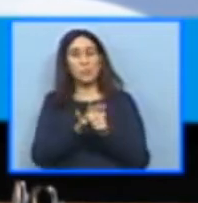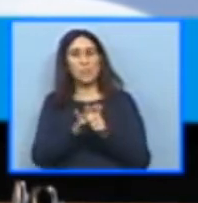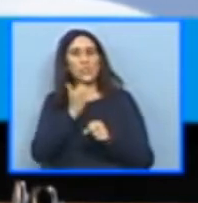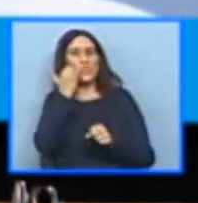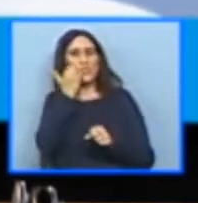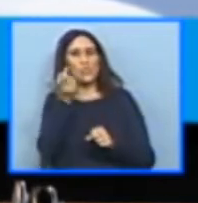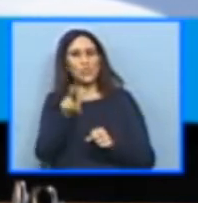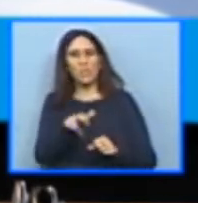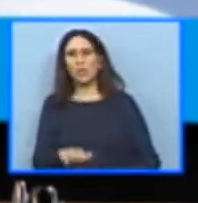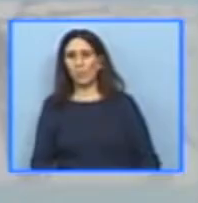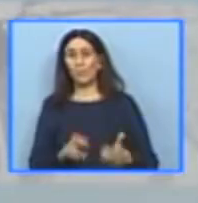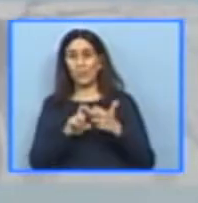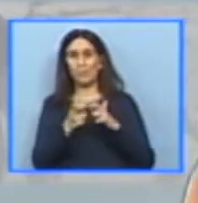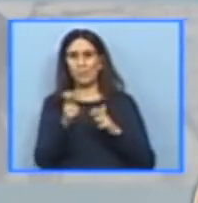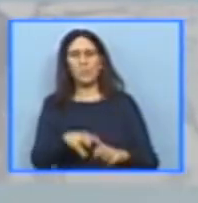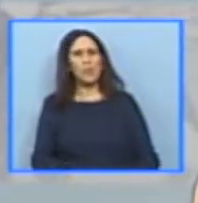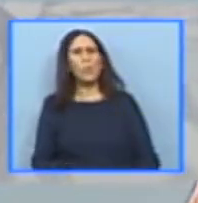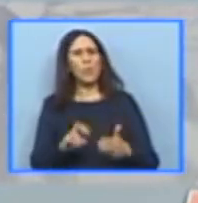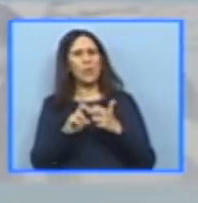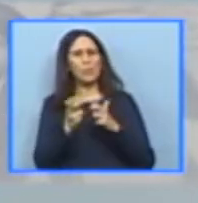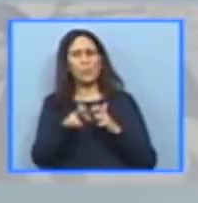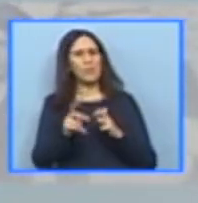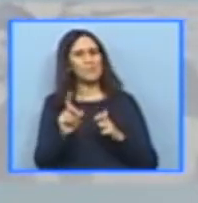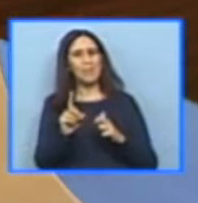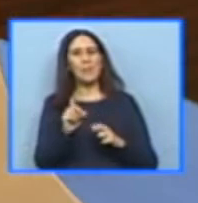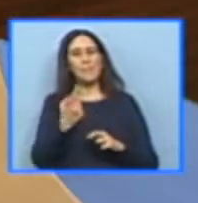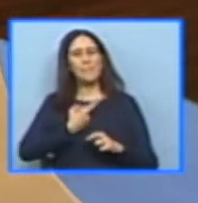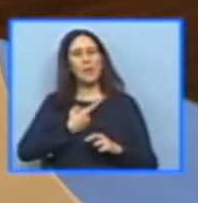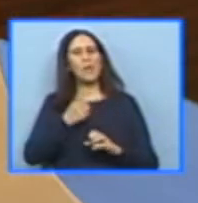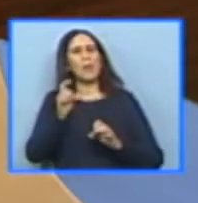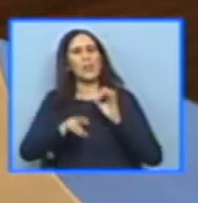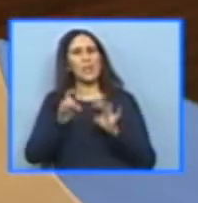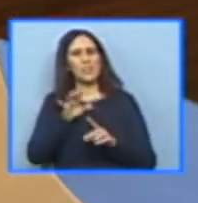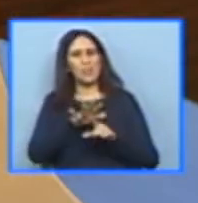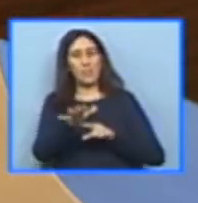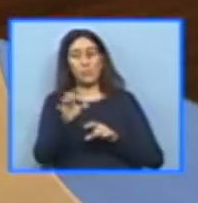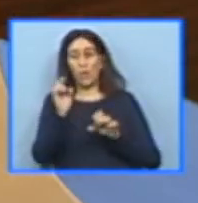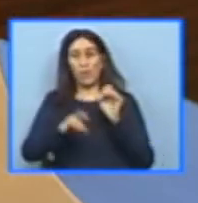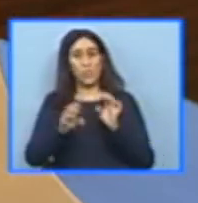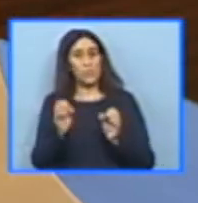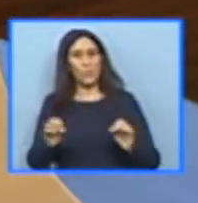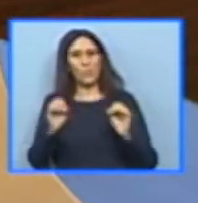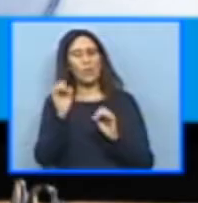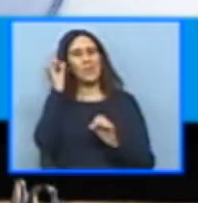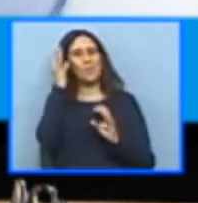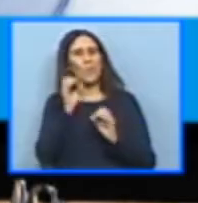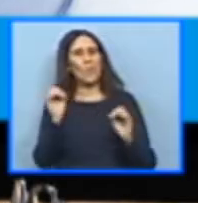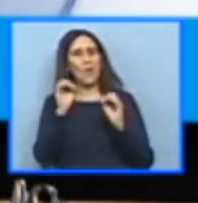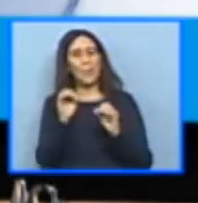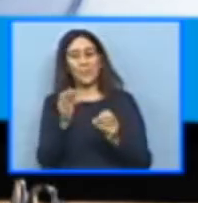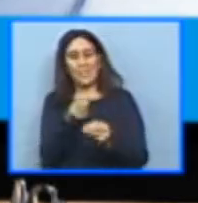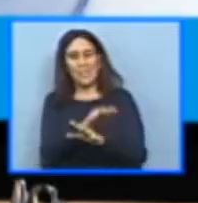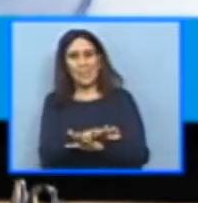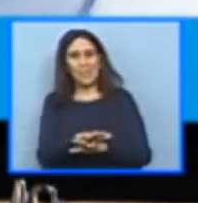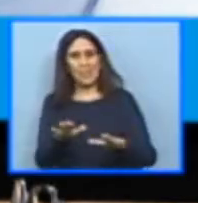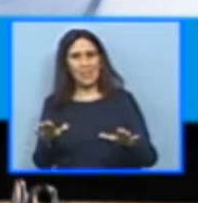grave aparece. Quando há um problema, não é? Quando há um problema, nós temos que olhar para as causas, porque sem causas não há crimes. As crianças